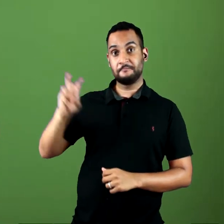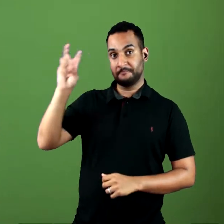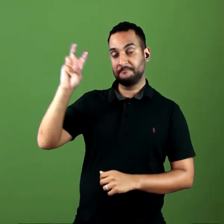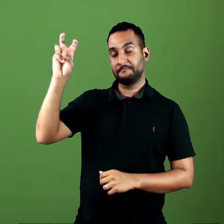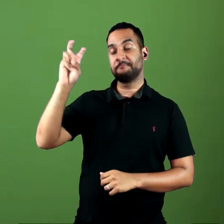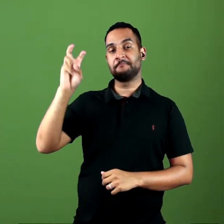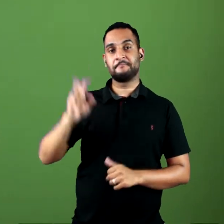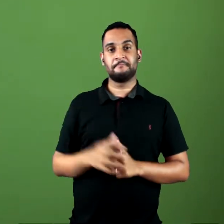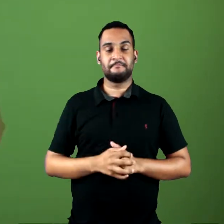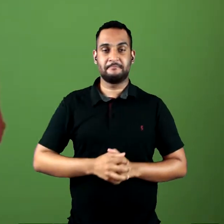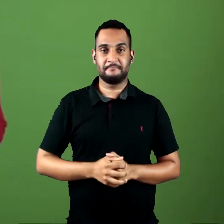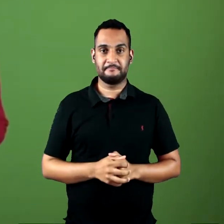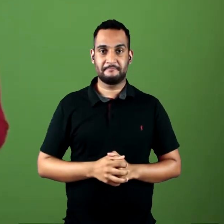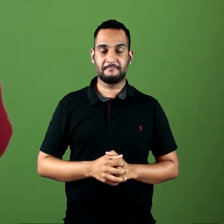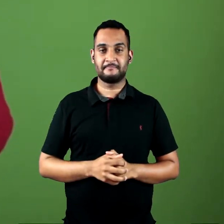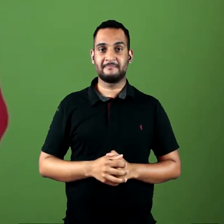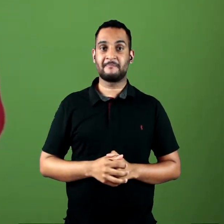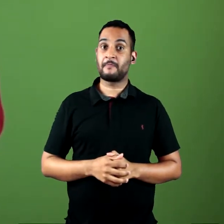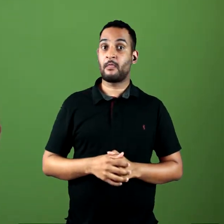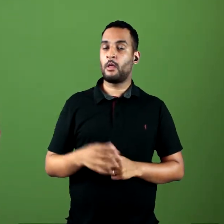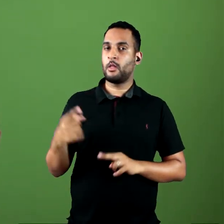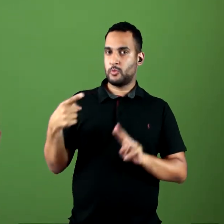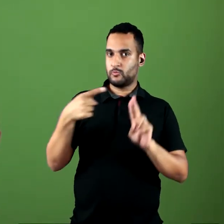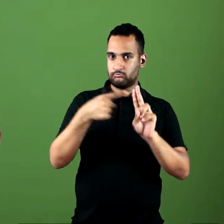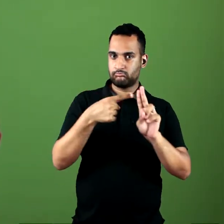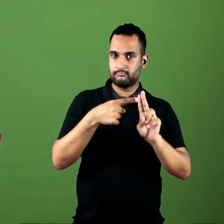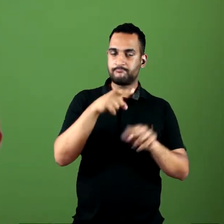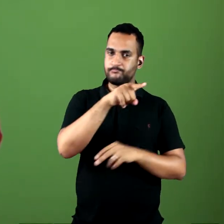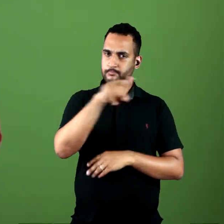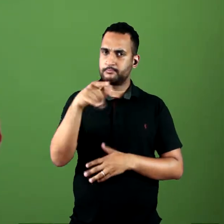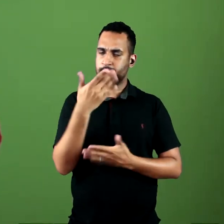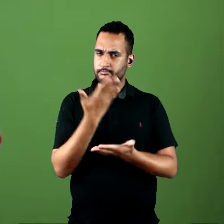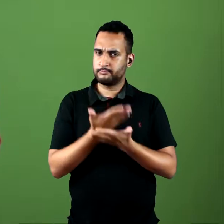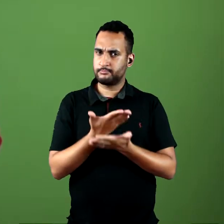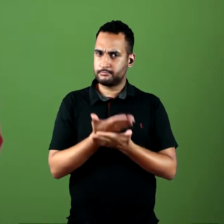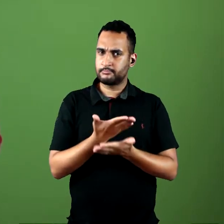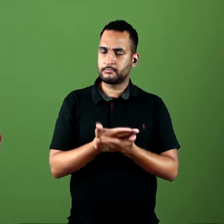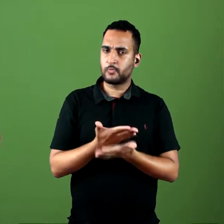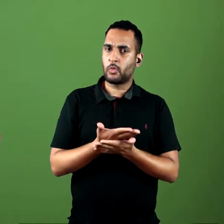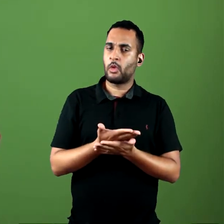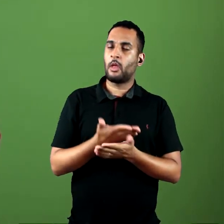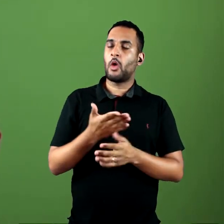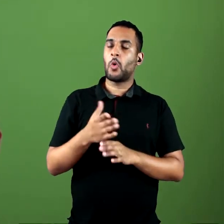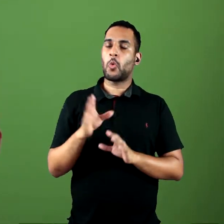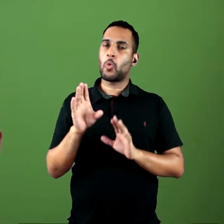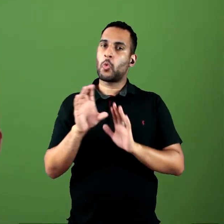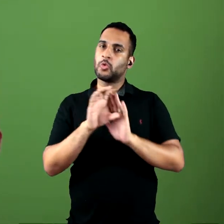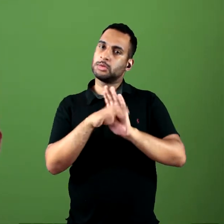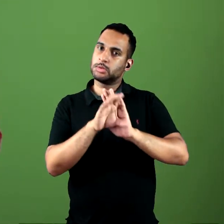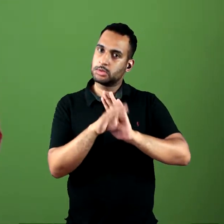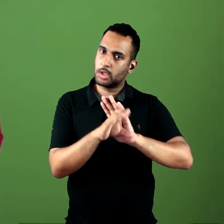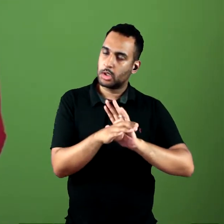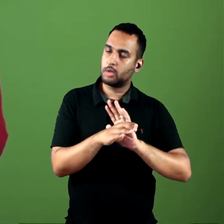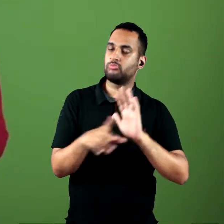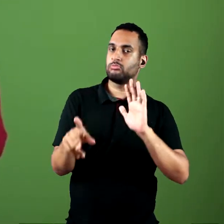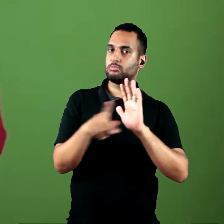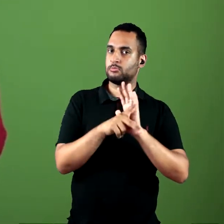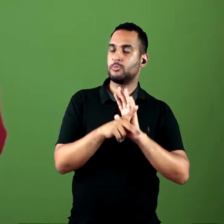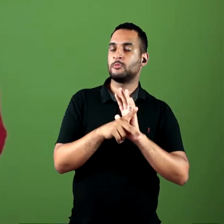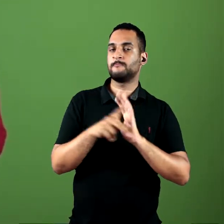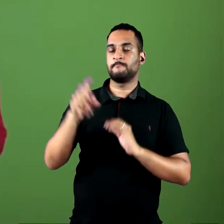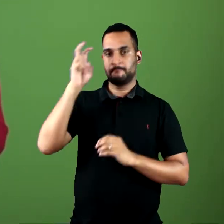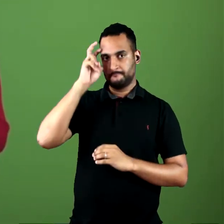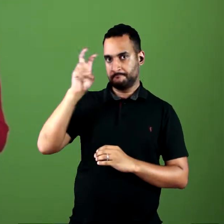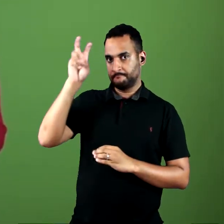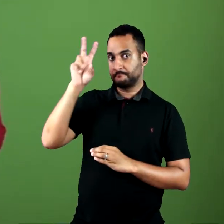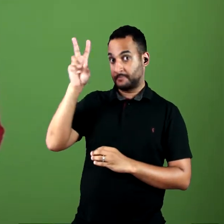Habilidades Superdotação. No módulo 1, você conheceu a definição de altas habilidades superdotação.